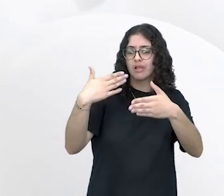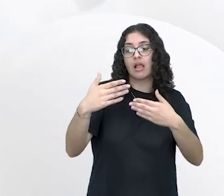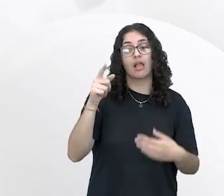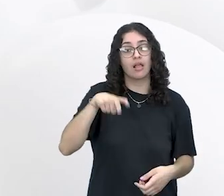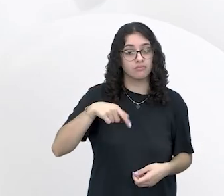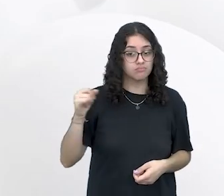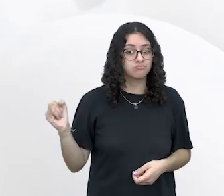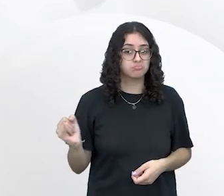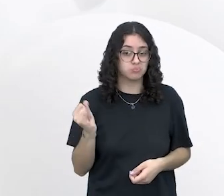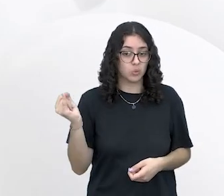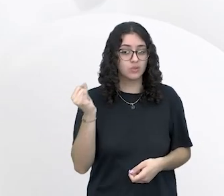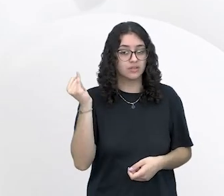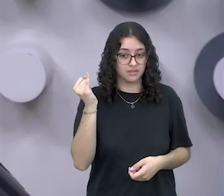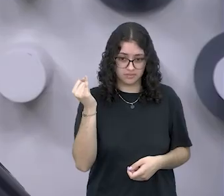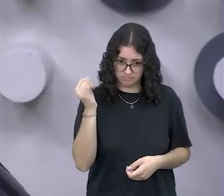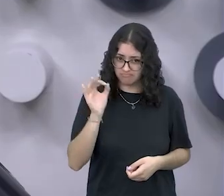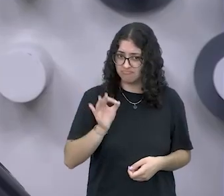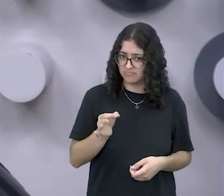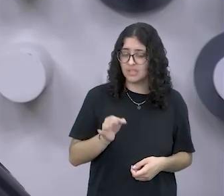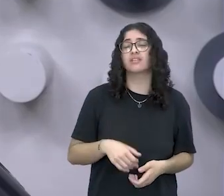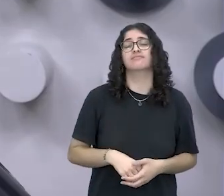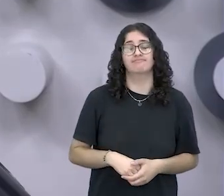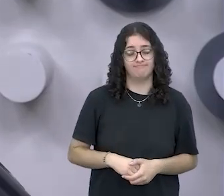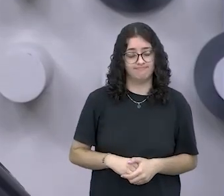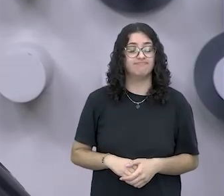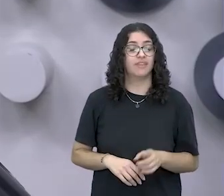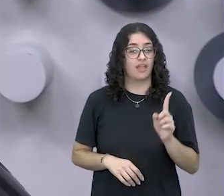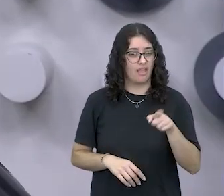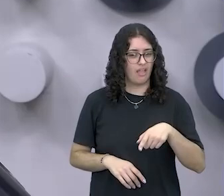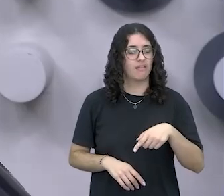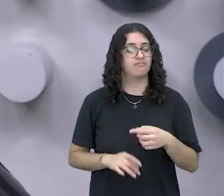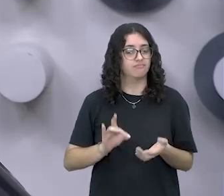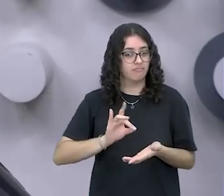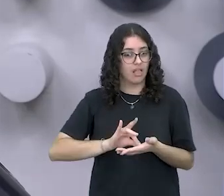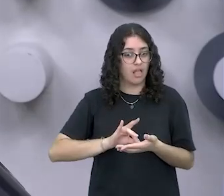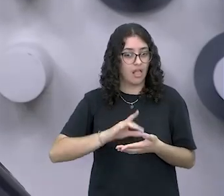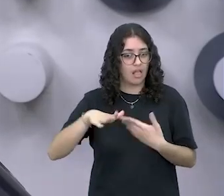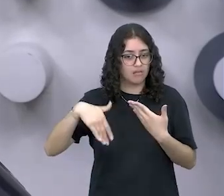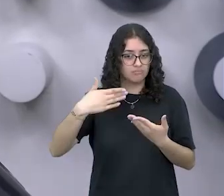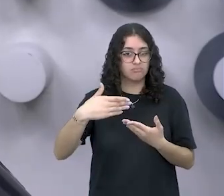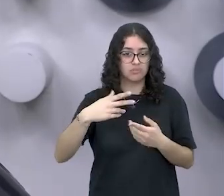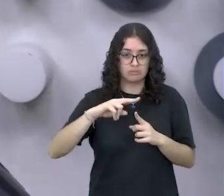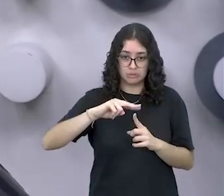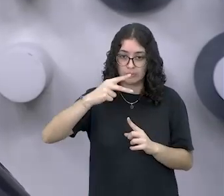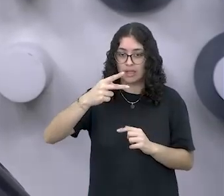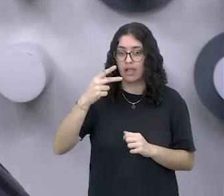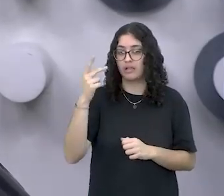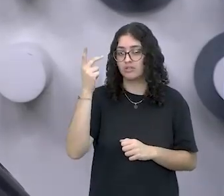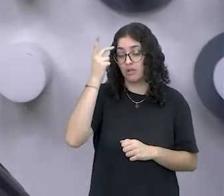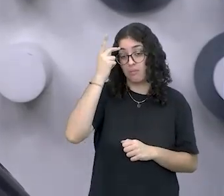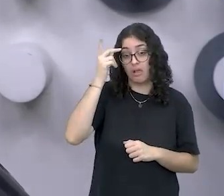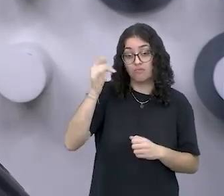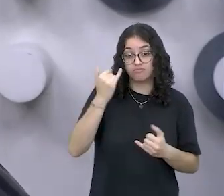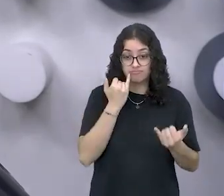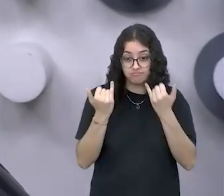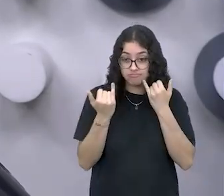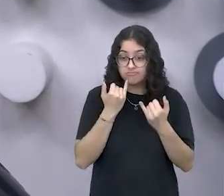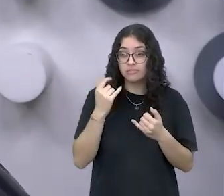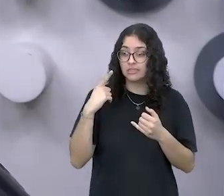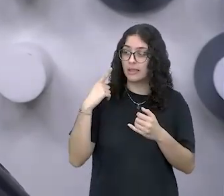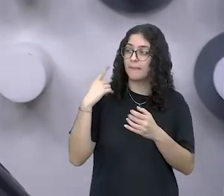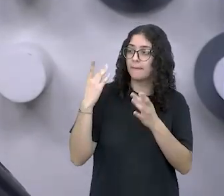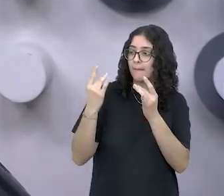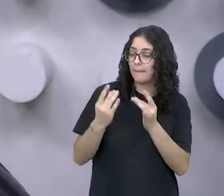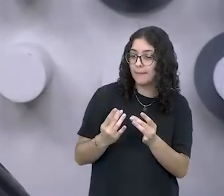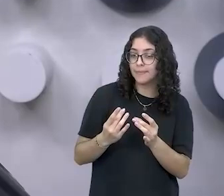muito importante, né, professor Ademir? Exatamente. Então, é um programa que, em breve, aí, as maiores informações ficarão